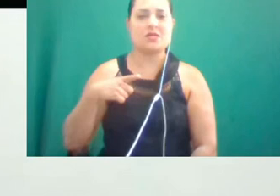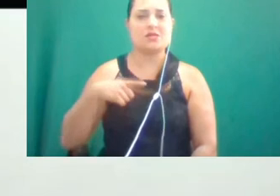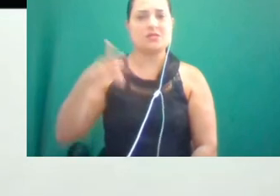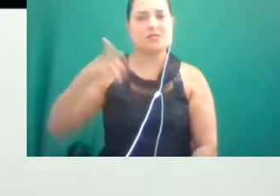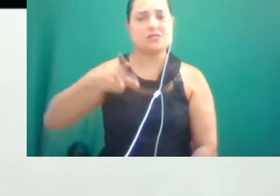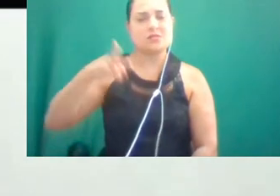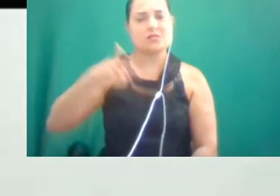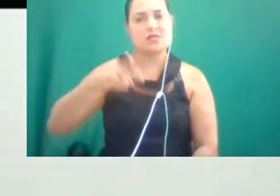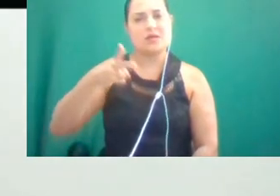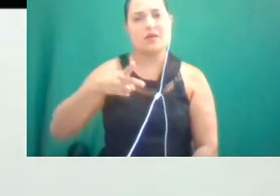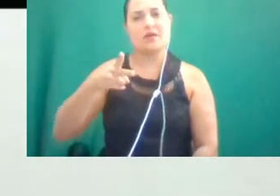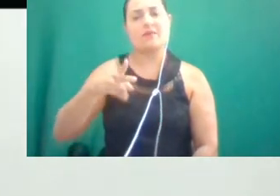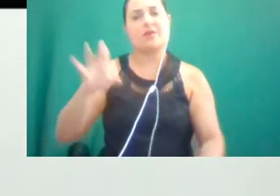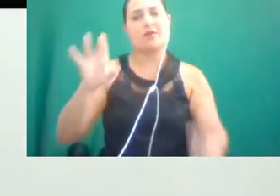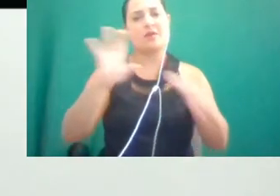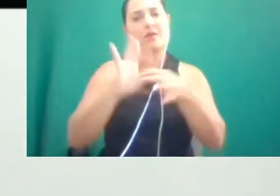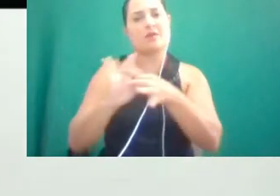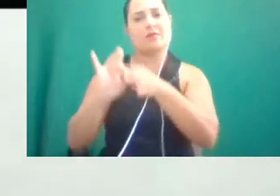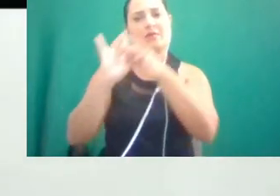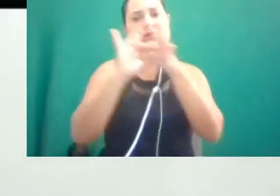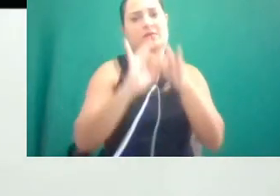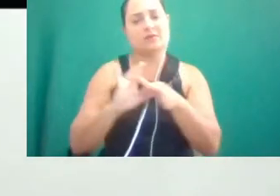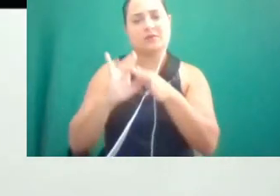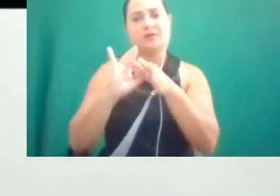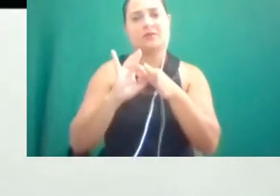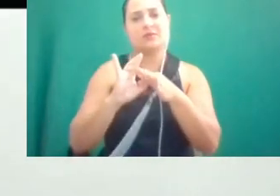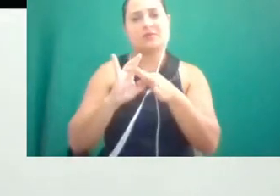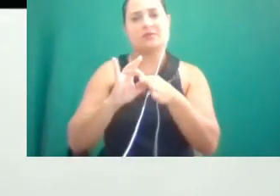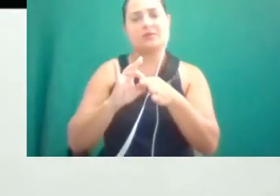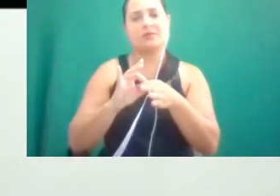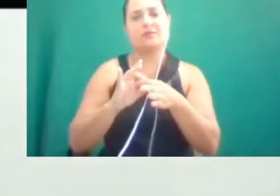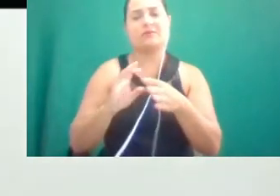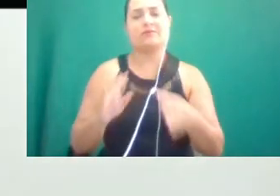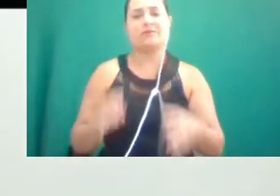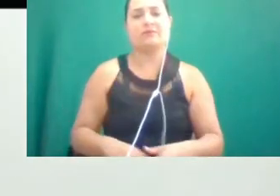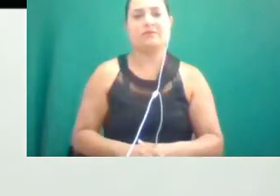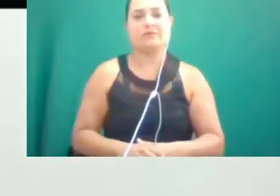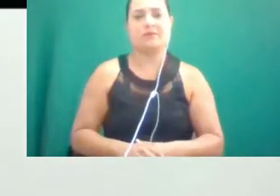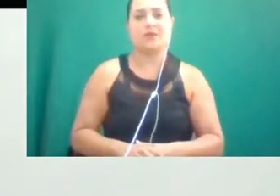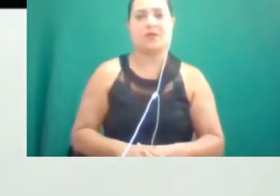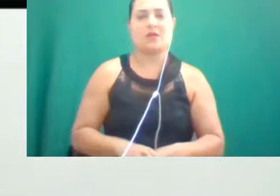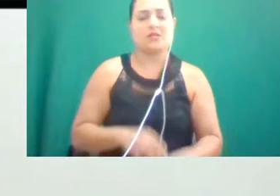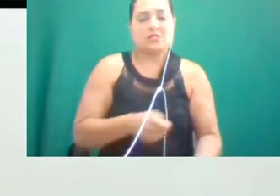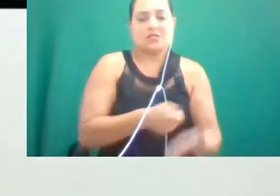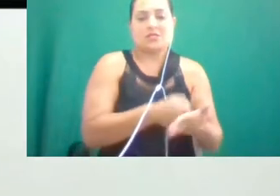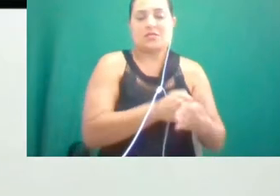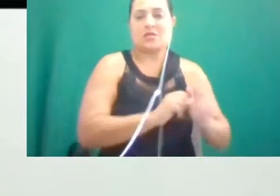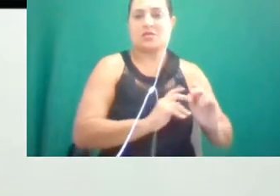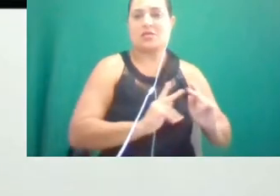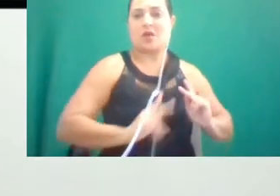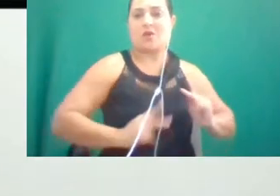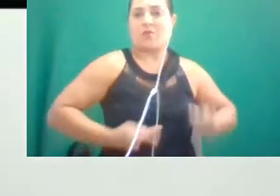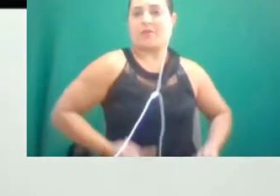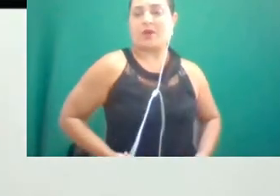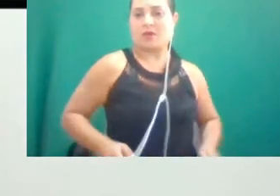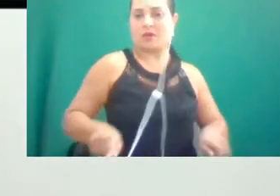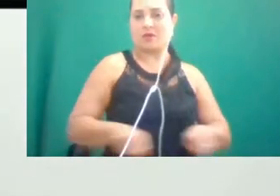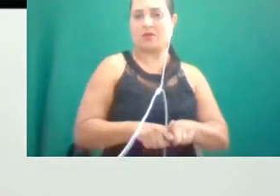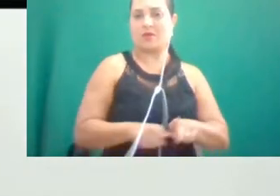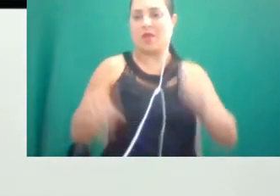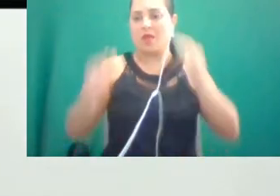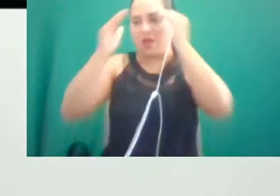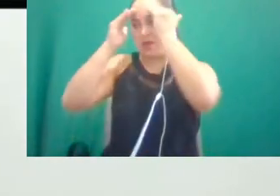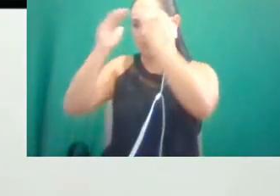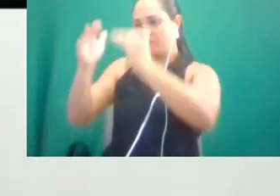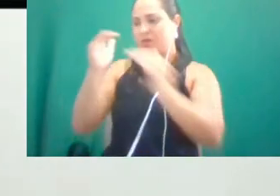Prometo, no exercício da profissão de engenheiro florestal, exercer o esforço do meu trabalho em benefício do homem, respeitando